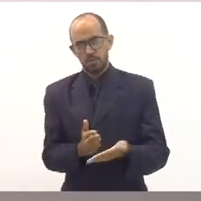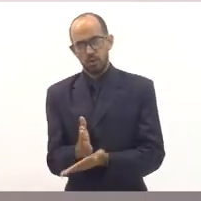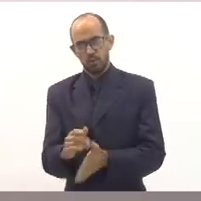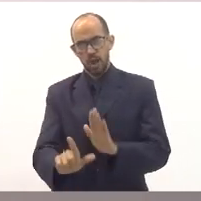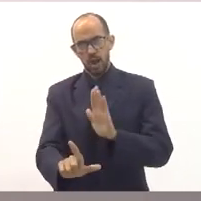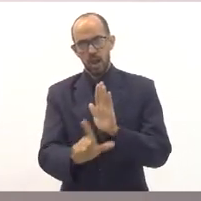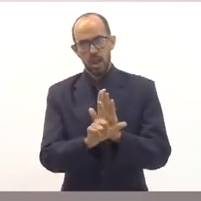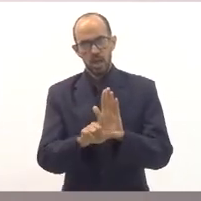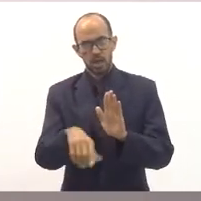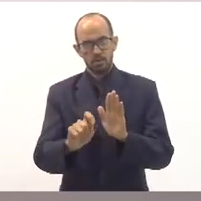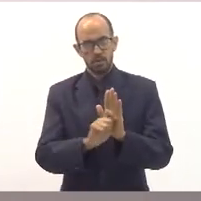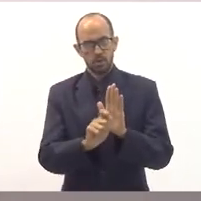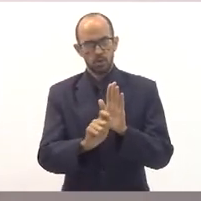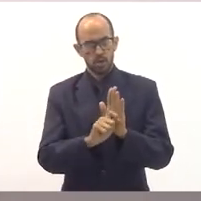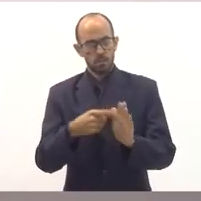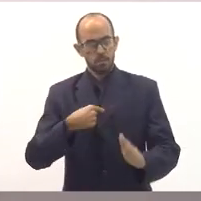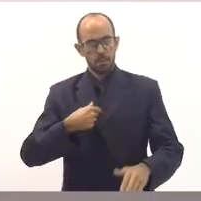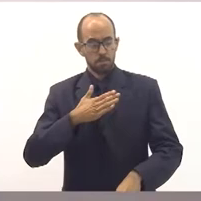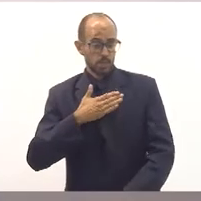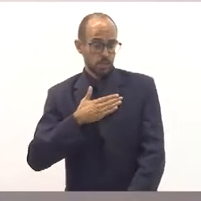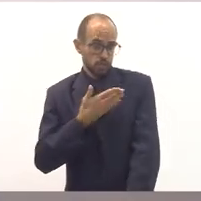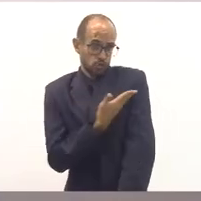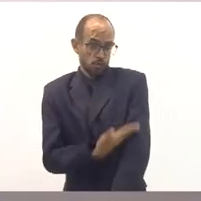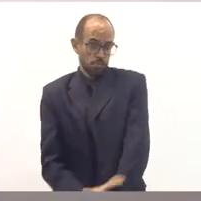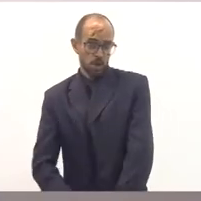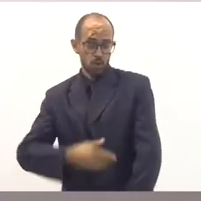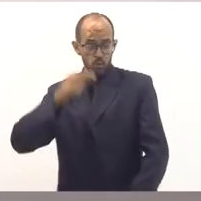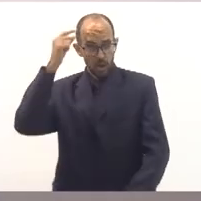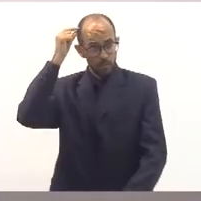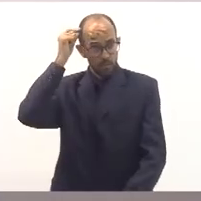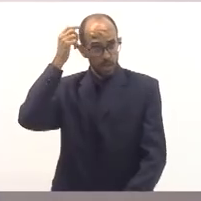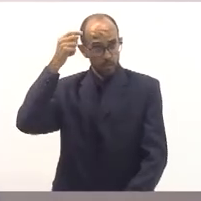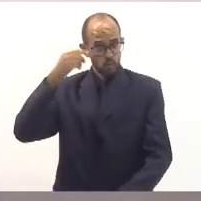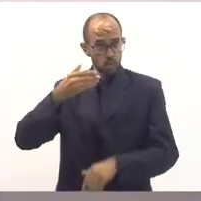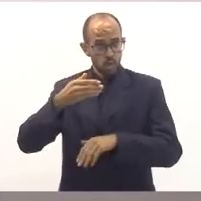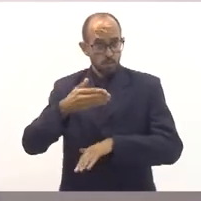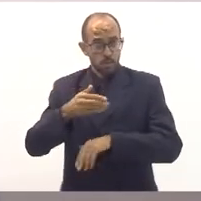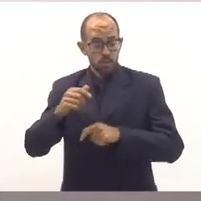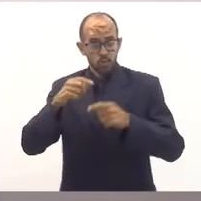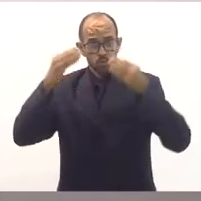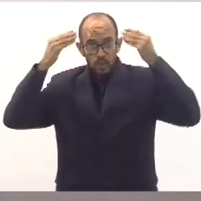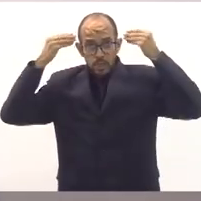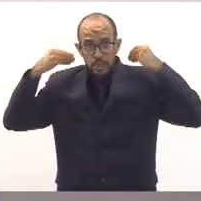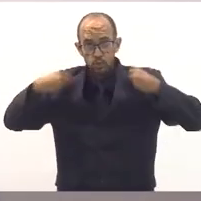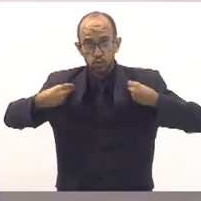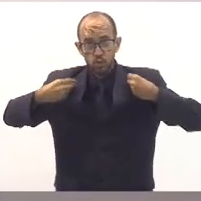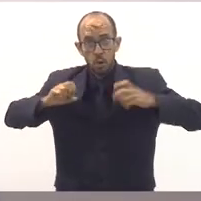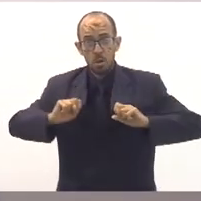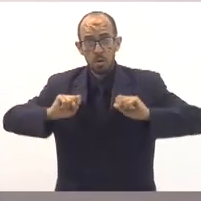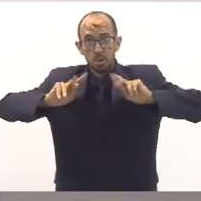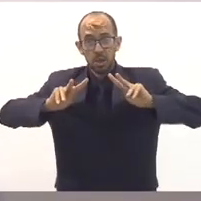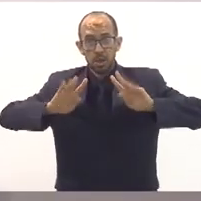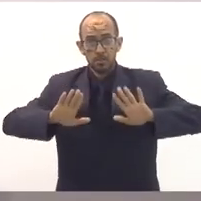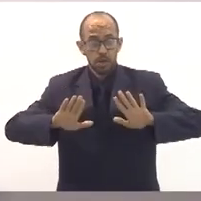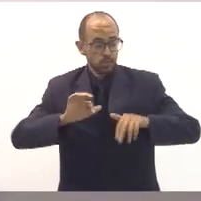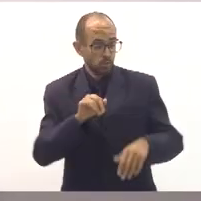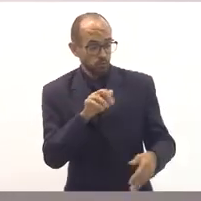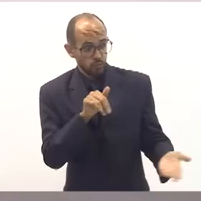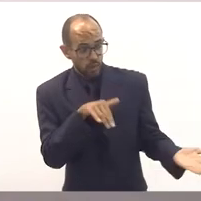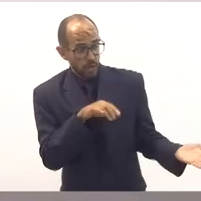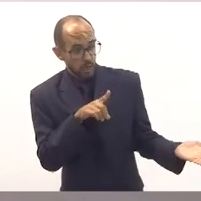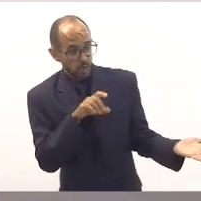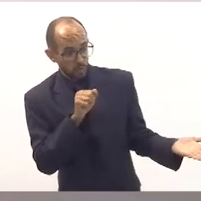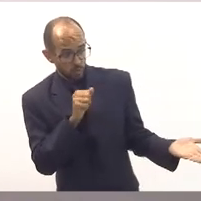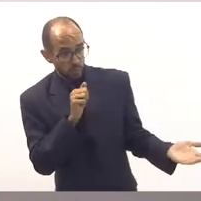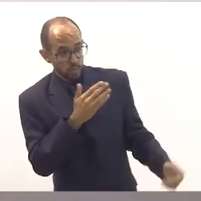eu que sou branco de cabelo lisinho Beleza mano preto dentro da favela tem uma coisa que Fernando pode até ajudar que aconteceu em